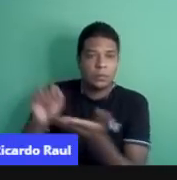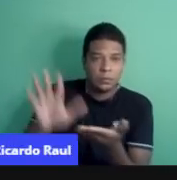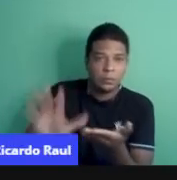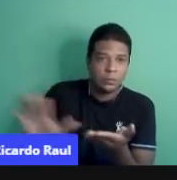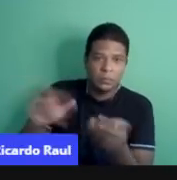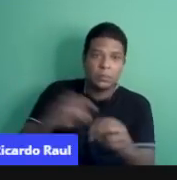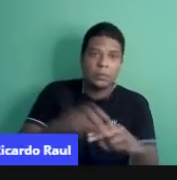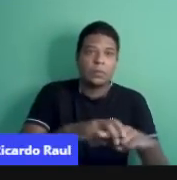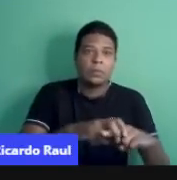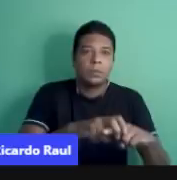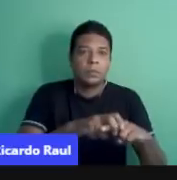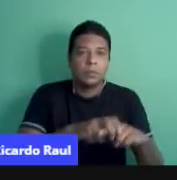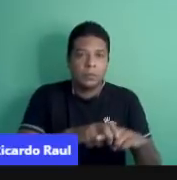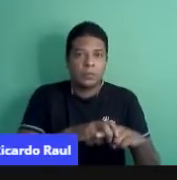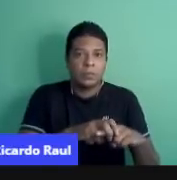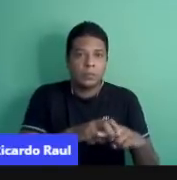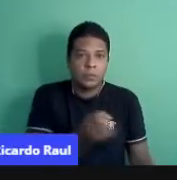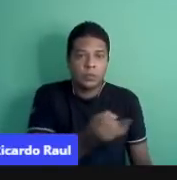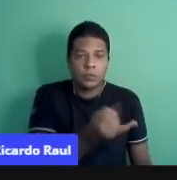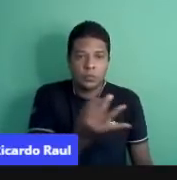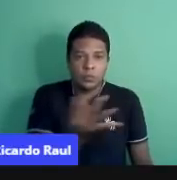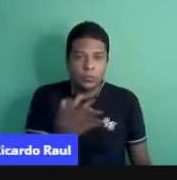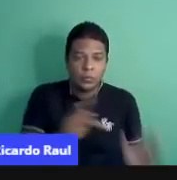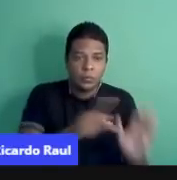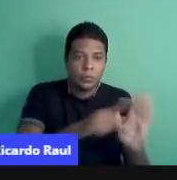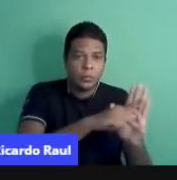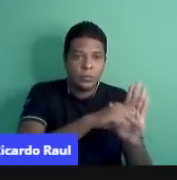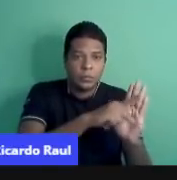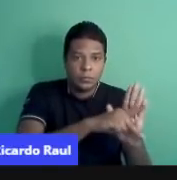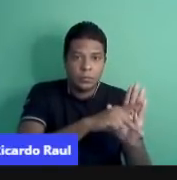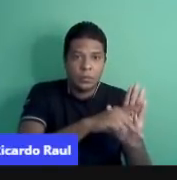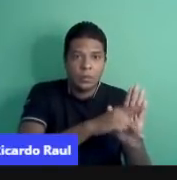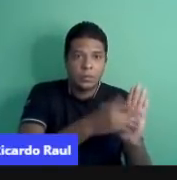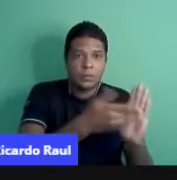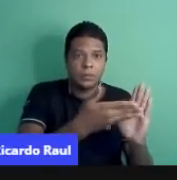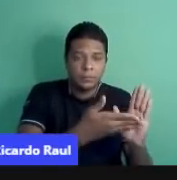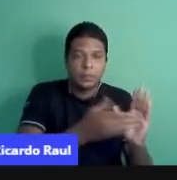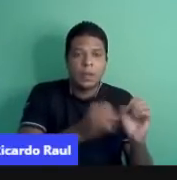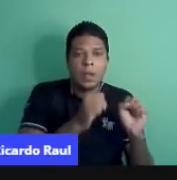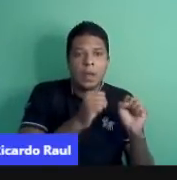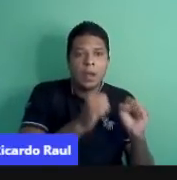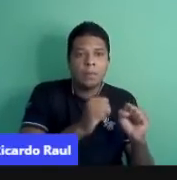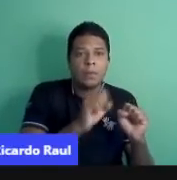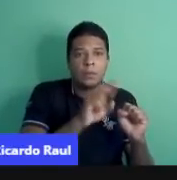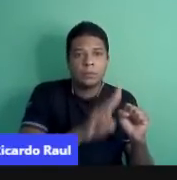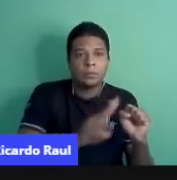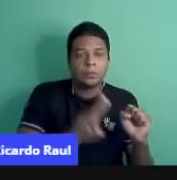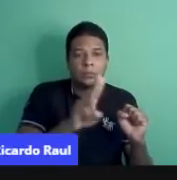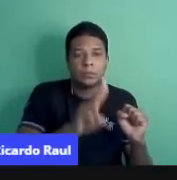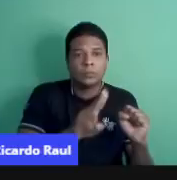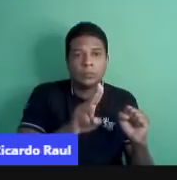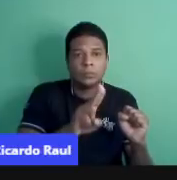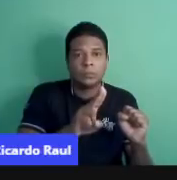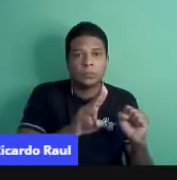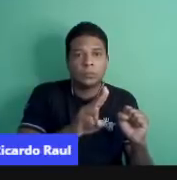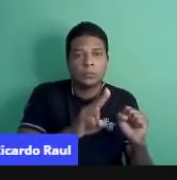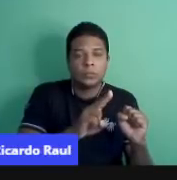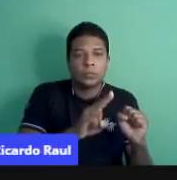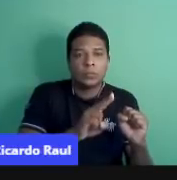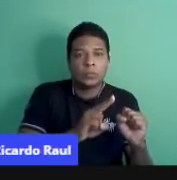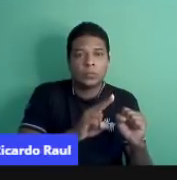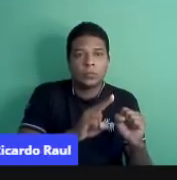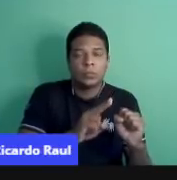aparecem com esse alfanumérico aí, e esse alfanumérico ele já pode ser utilizado, inclusive, no seu planejamento,